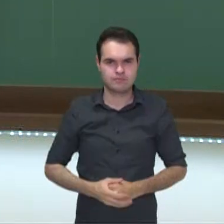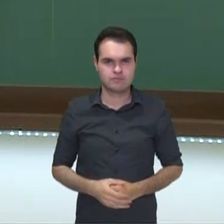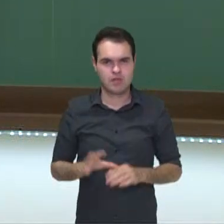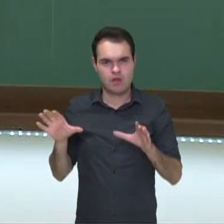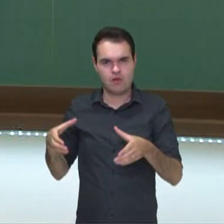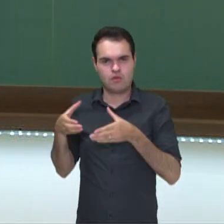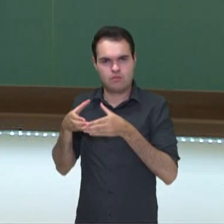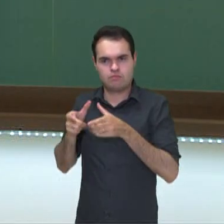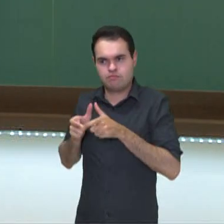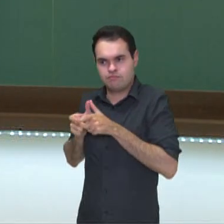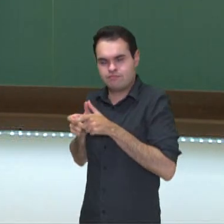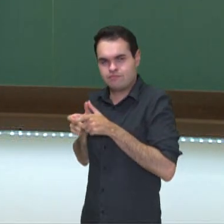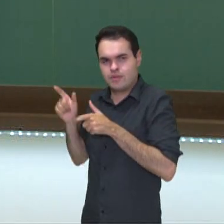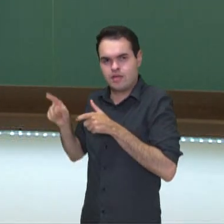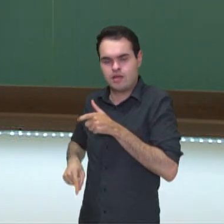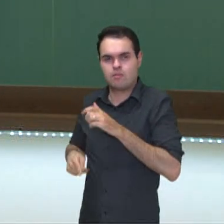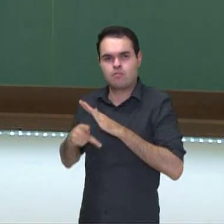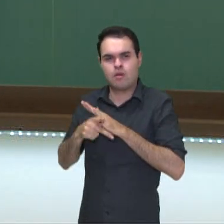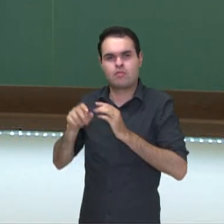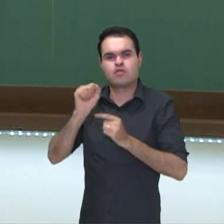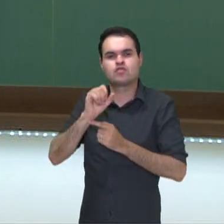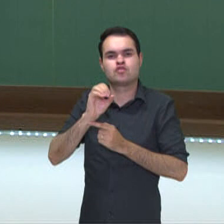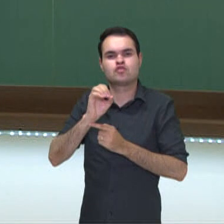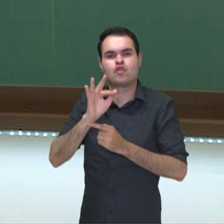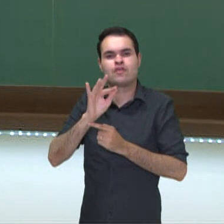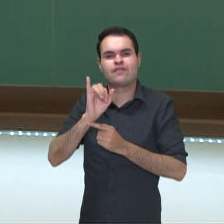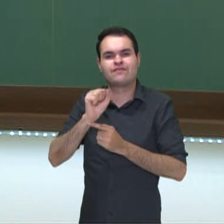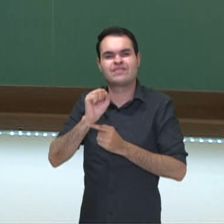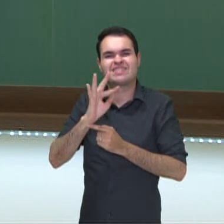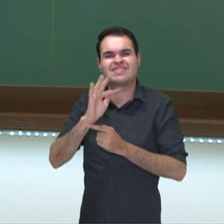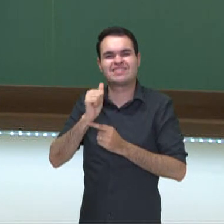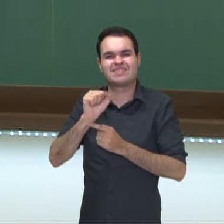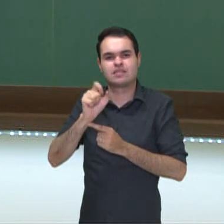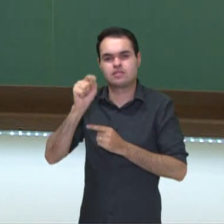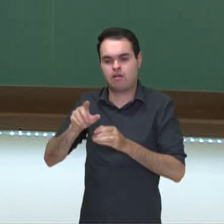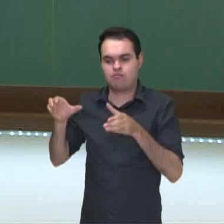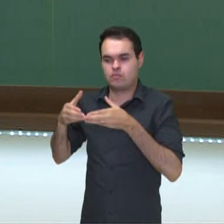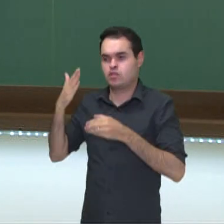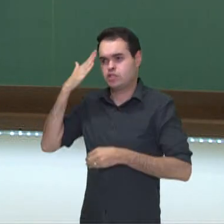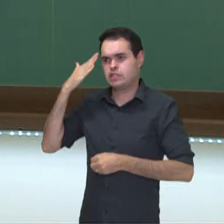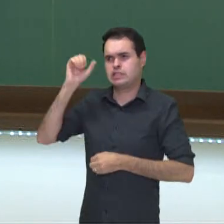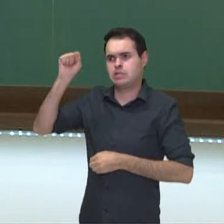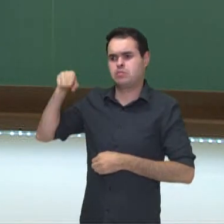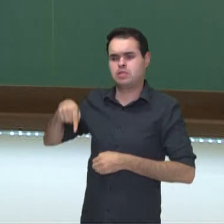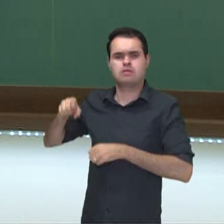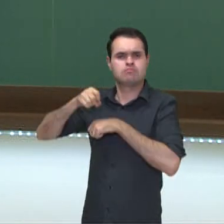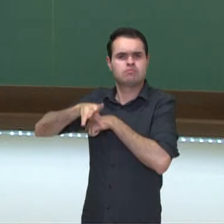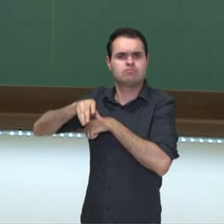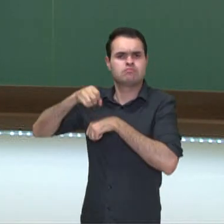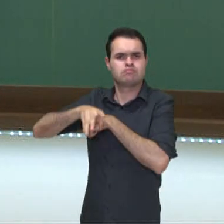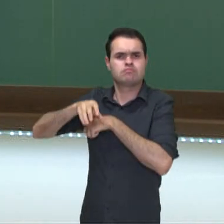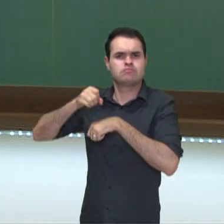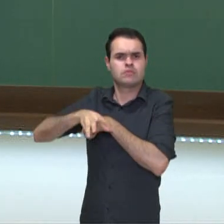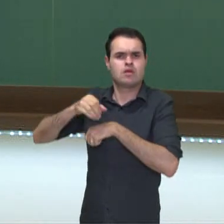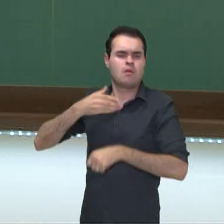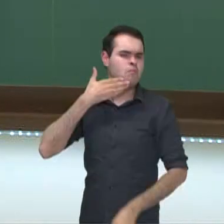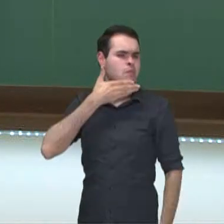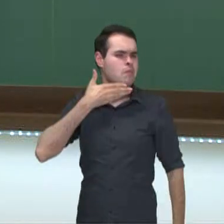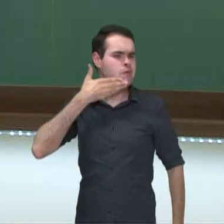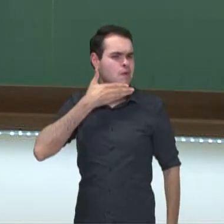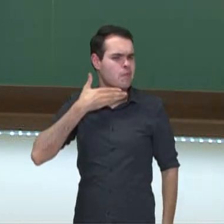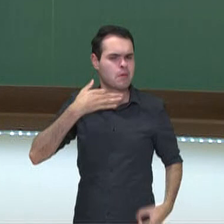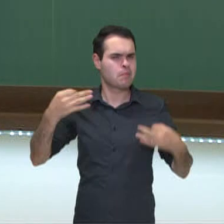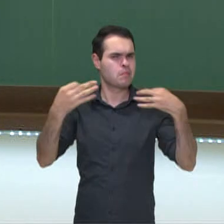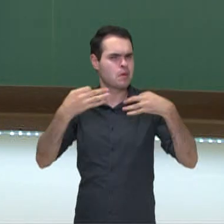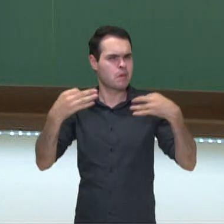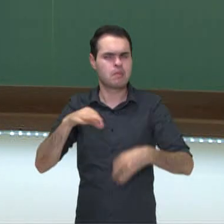grupo eram os sofistas. Então, esses sábios ensinavam técnicas de retórica,